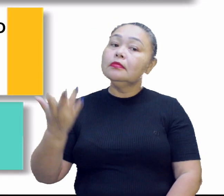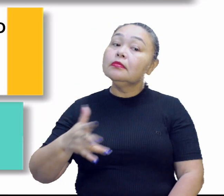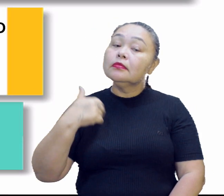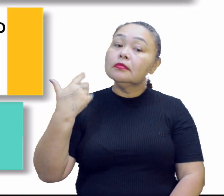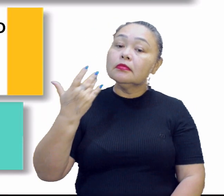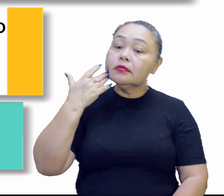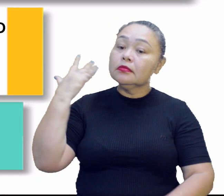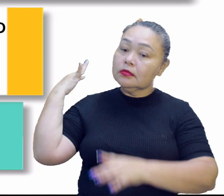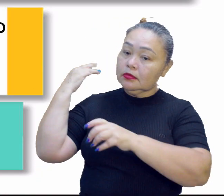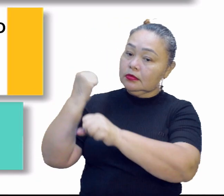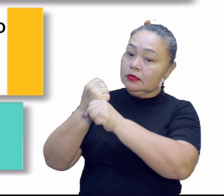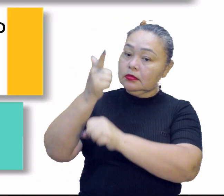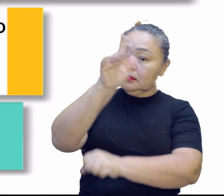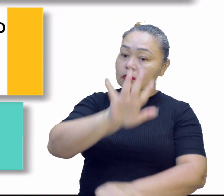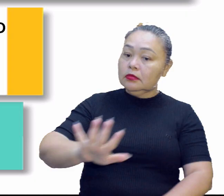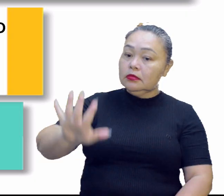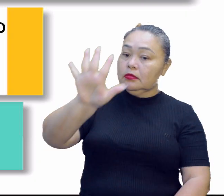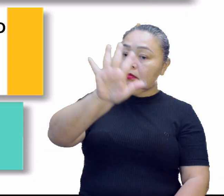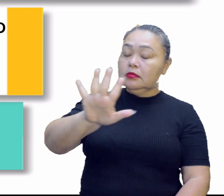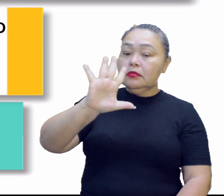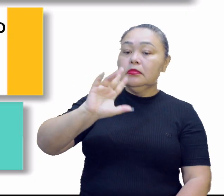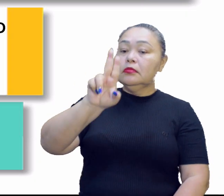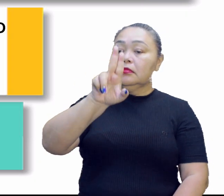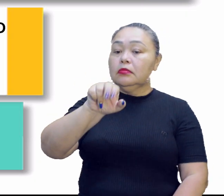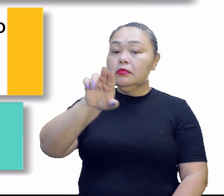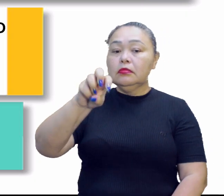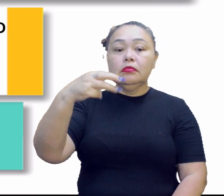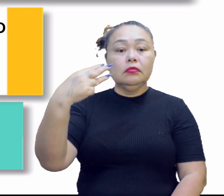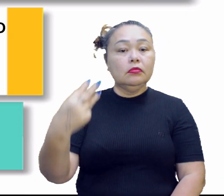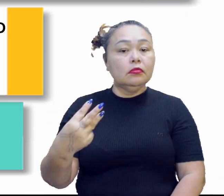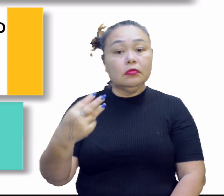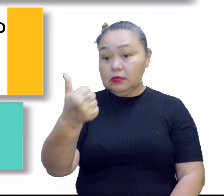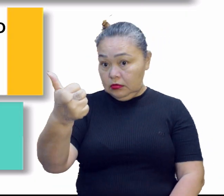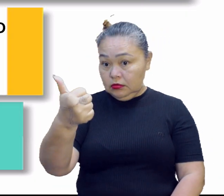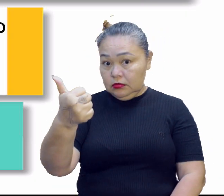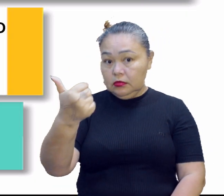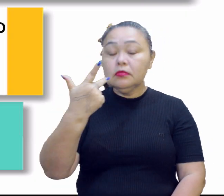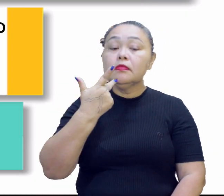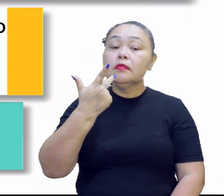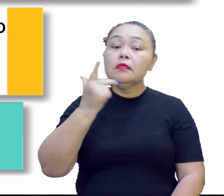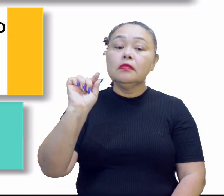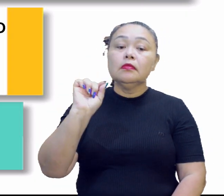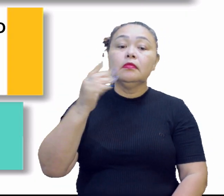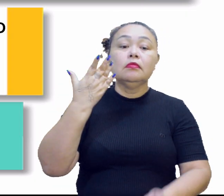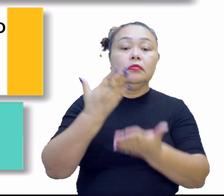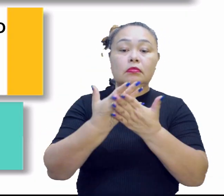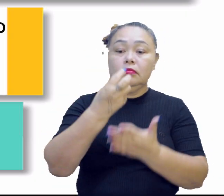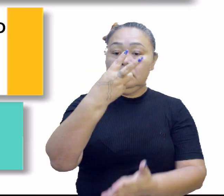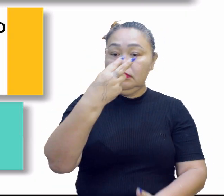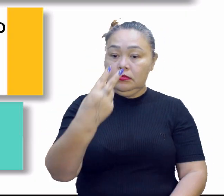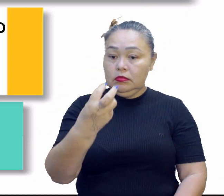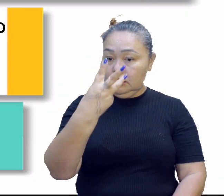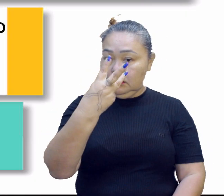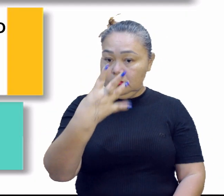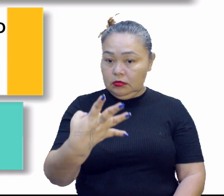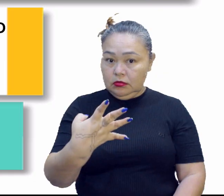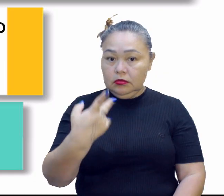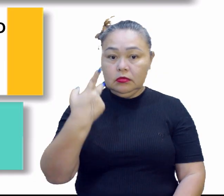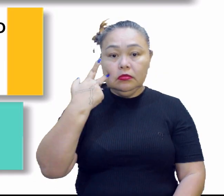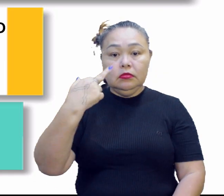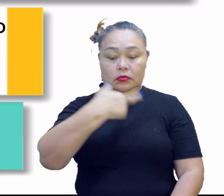Bom, na revisão geral da unidade 1, nós vamos falar sobre a aula 34,